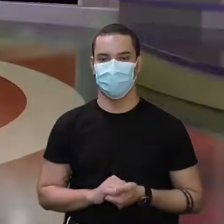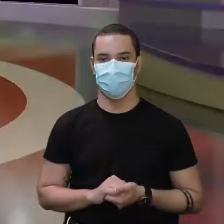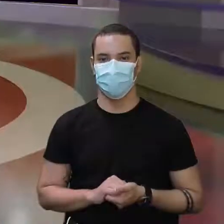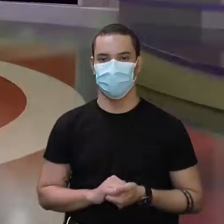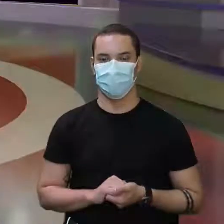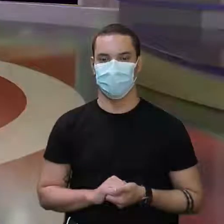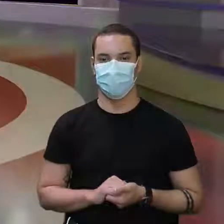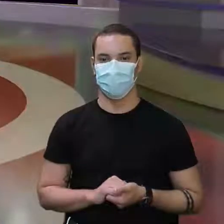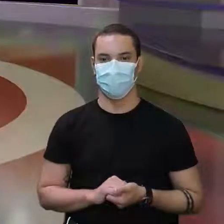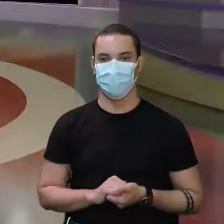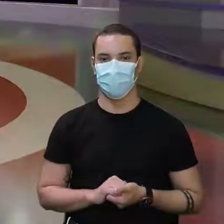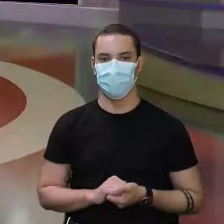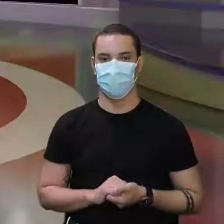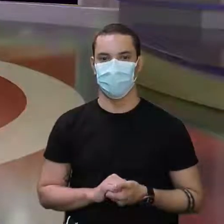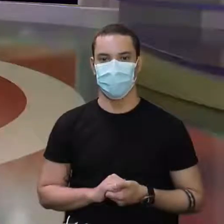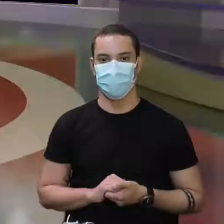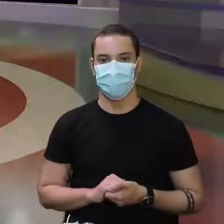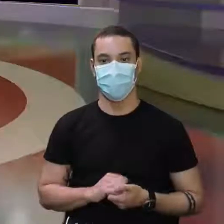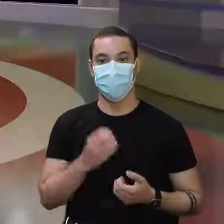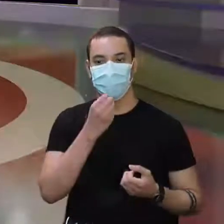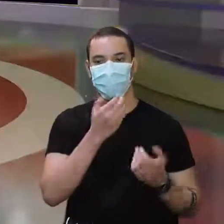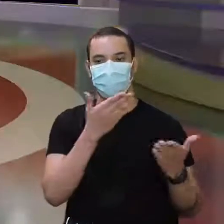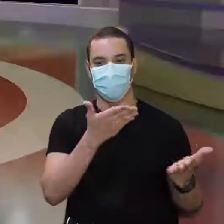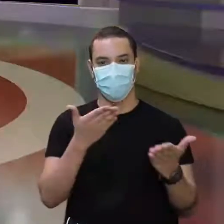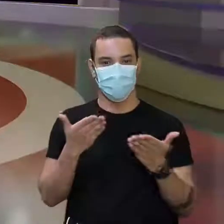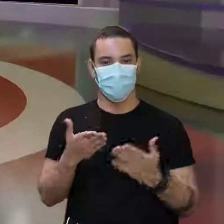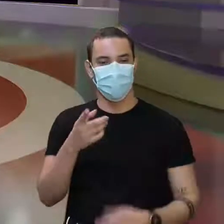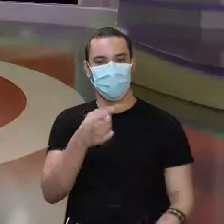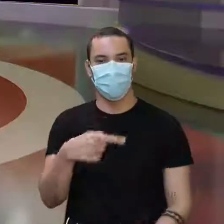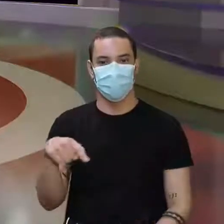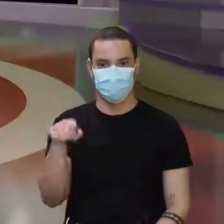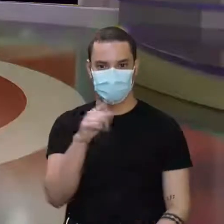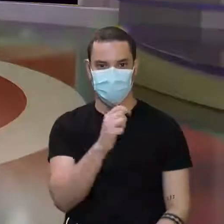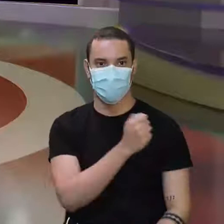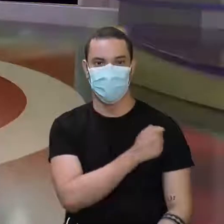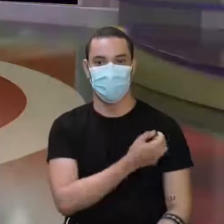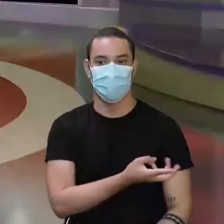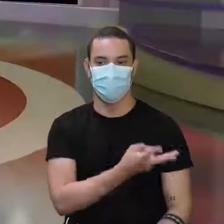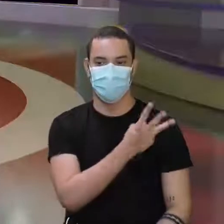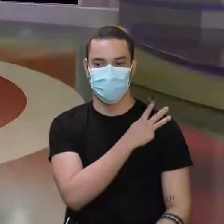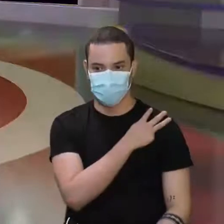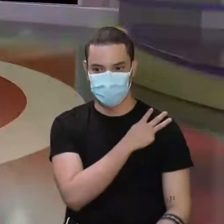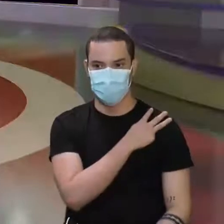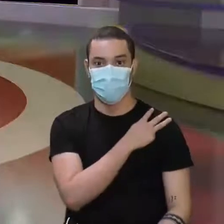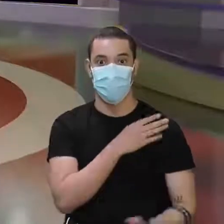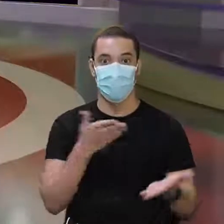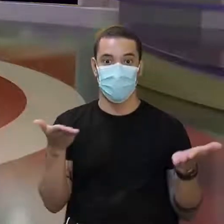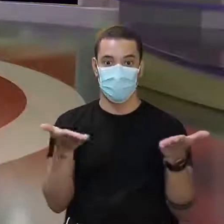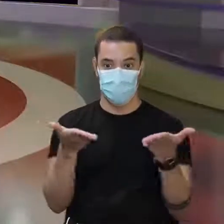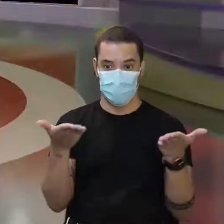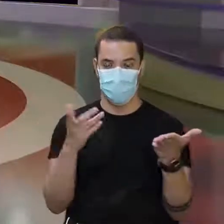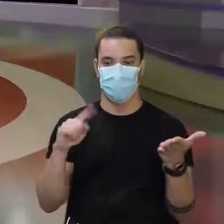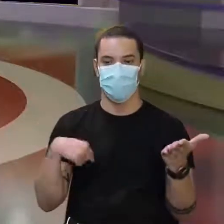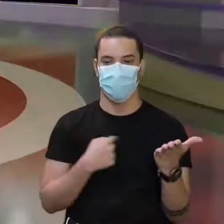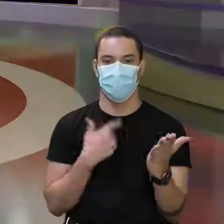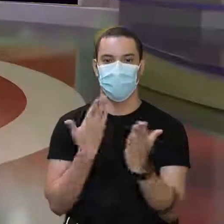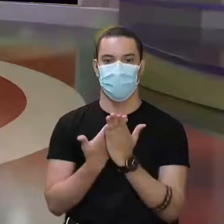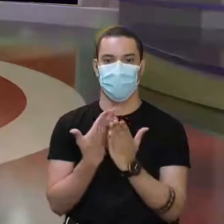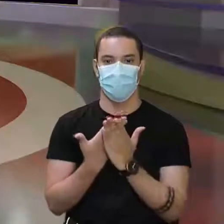Hey guys, what's up and welcome? Sejam todos muito bem-vindos, galera do terceiro ano. Hoje estamos com a nossa